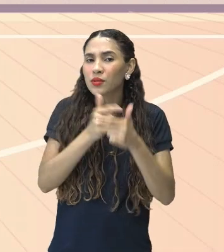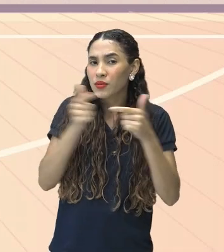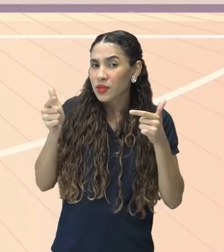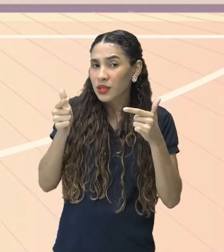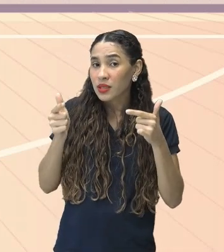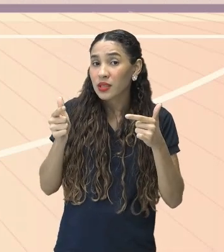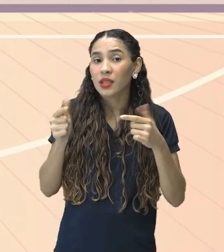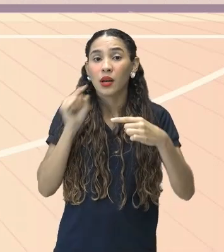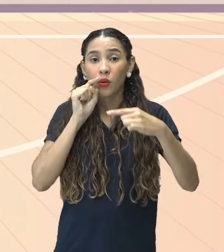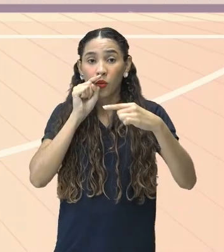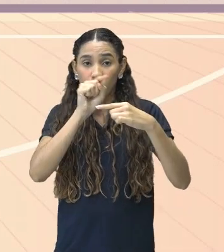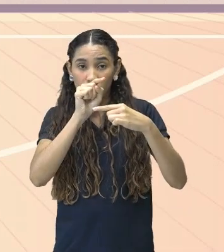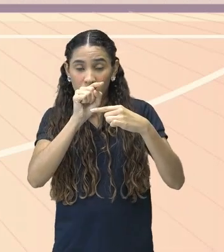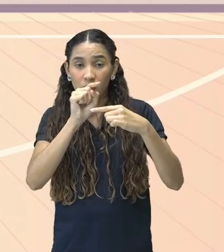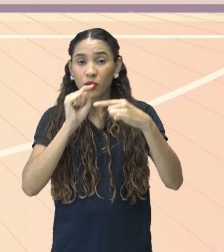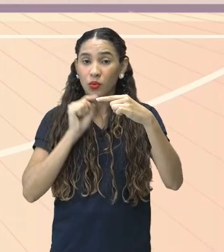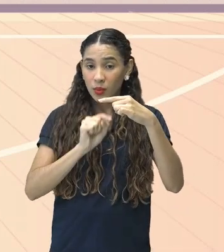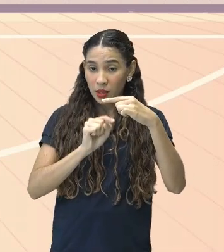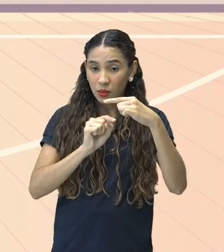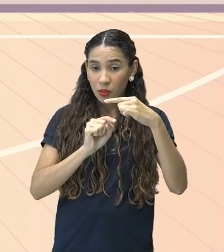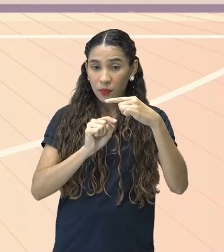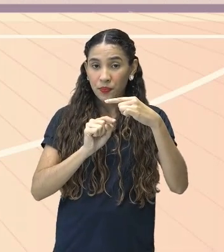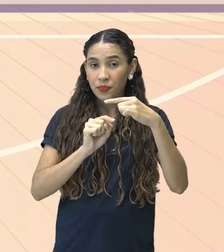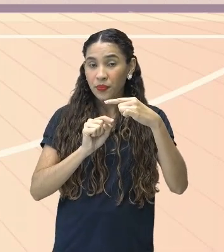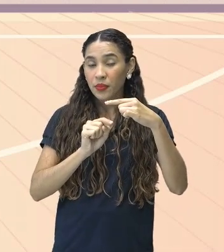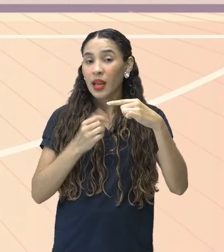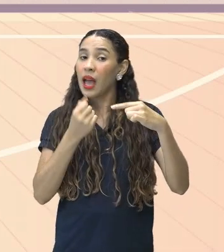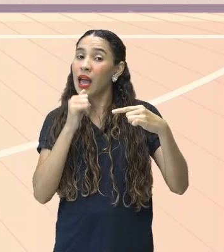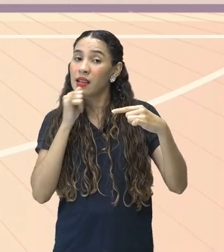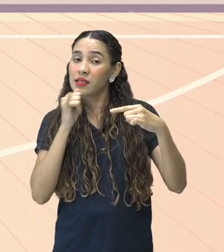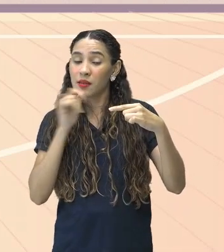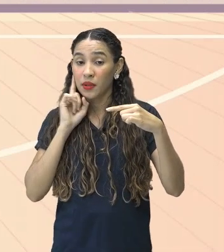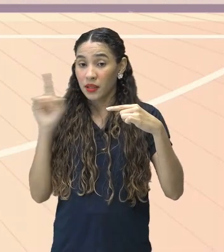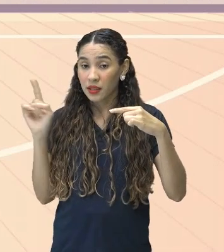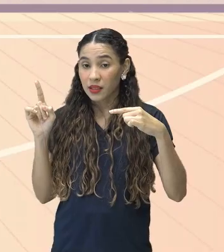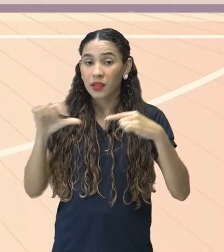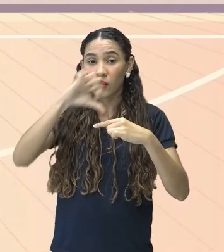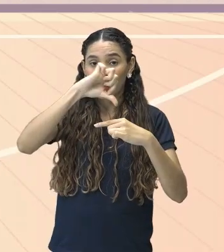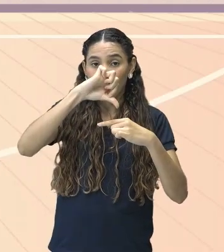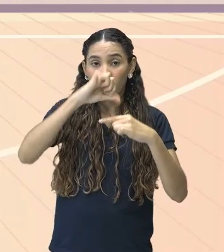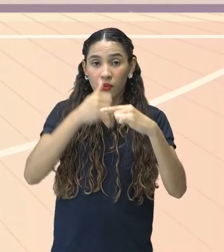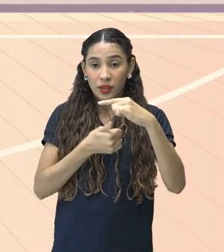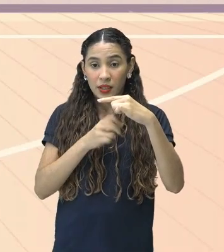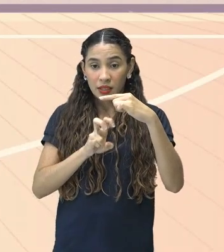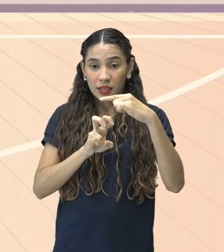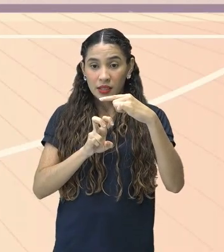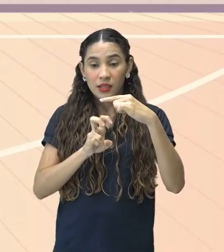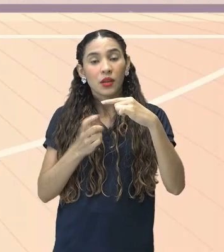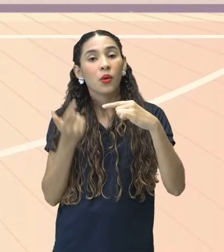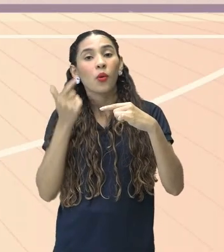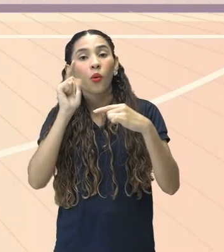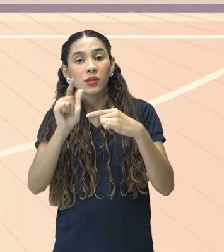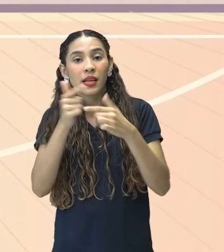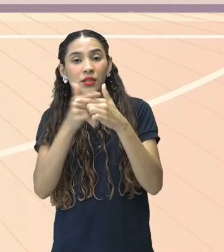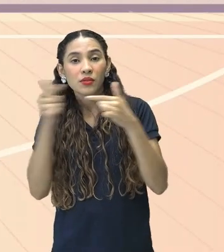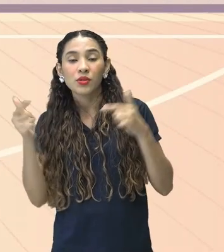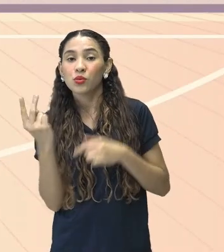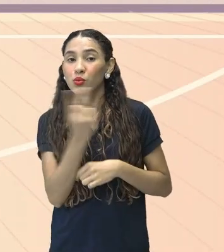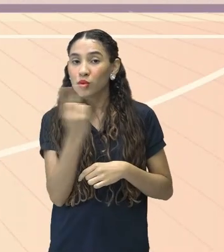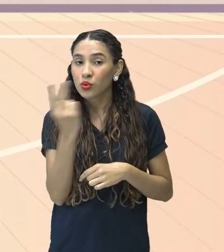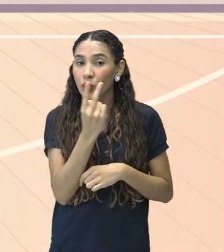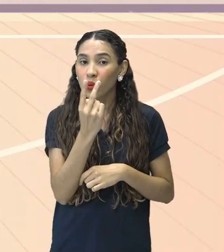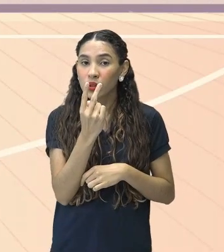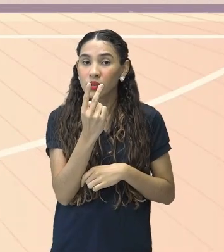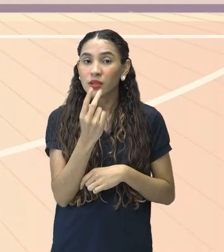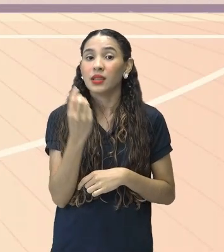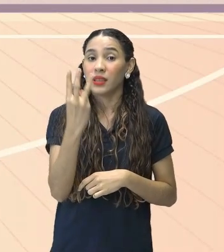dividir tanto o numerador como o denominador. No nosso caso aí, 9 sobre 15, eu consigo dividir os dois números